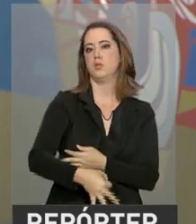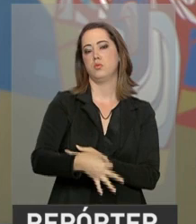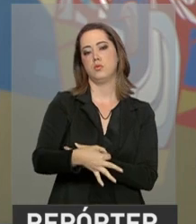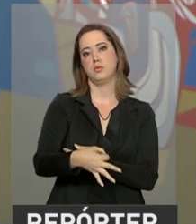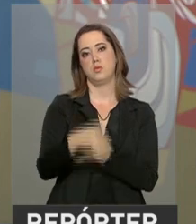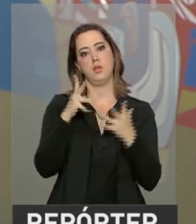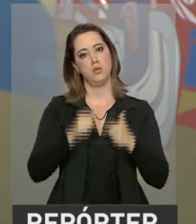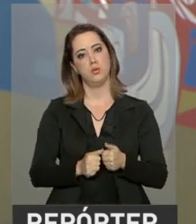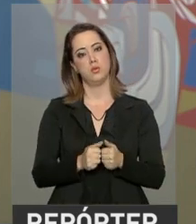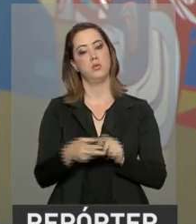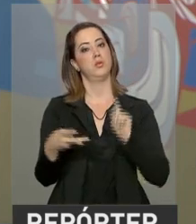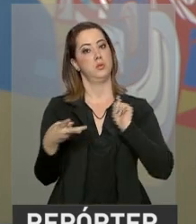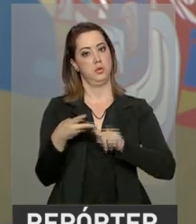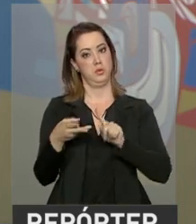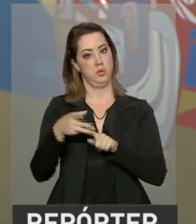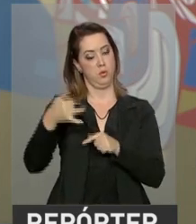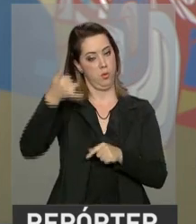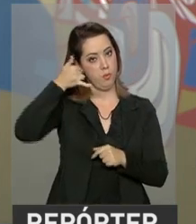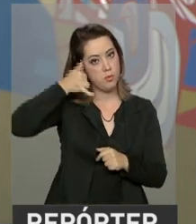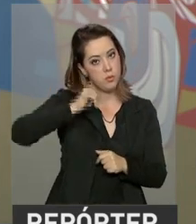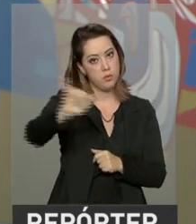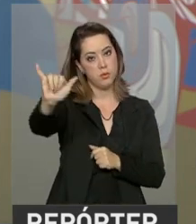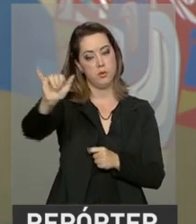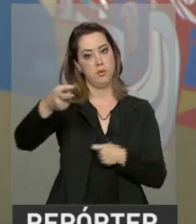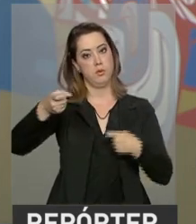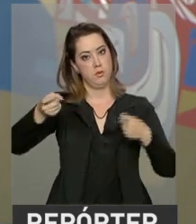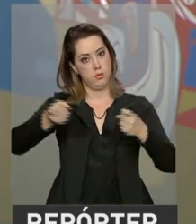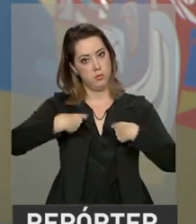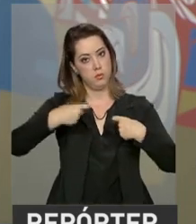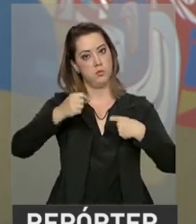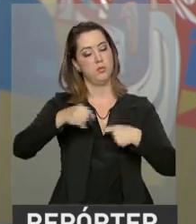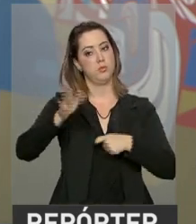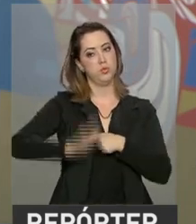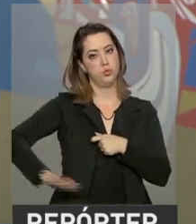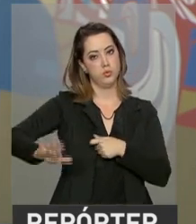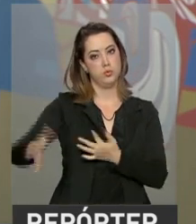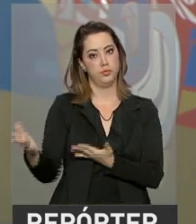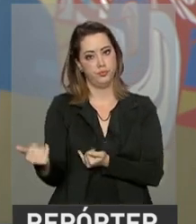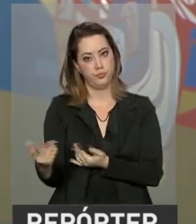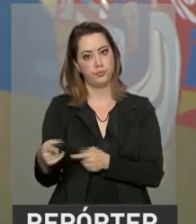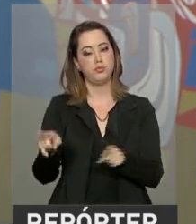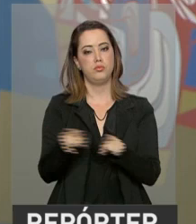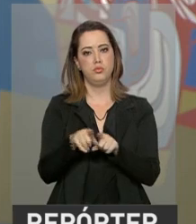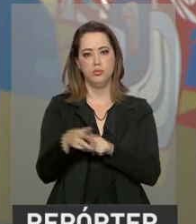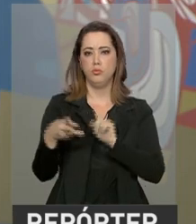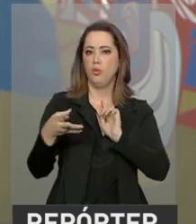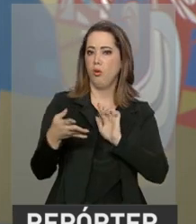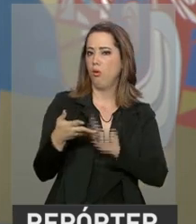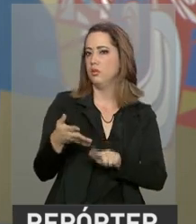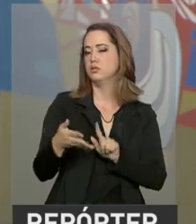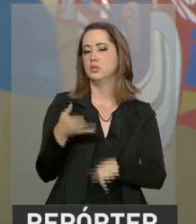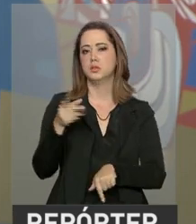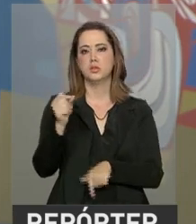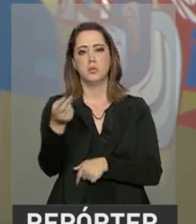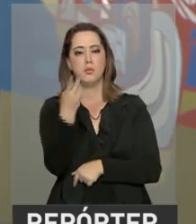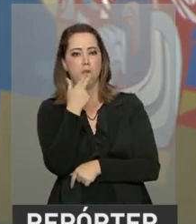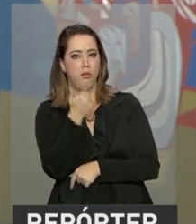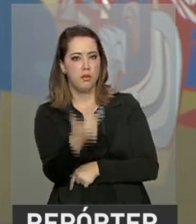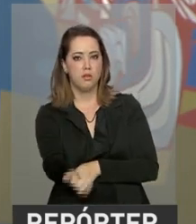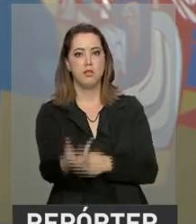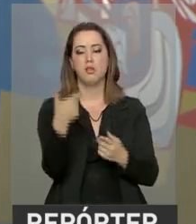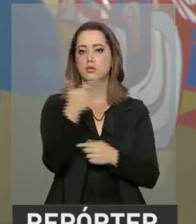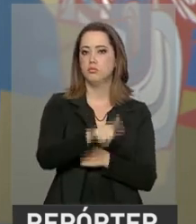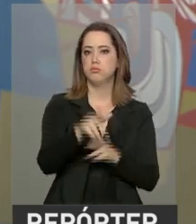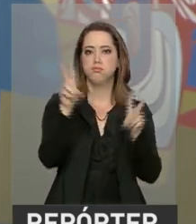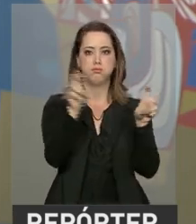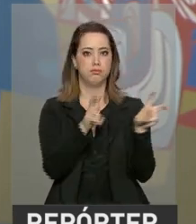a exploração sexual de crianças e de adolescentes também a comunicação em inglês entre outros temas esse curso